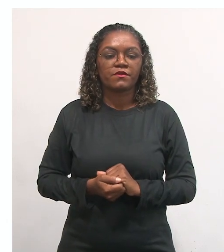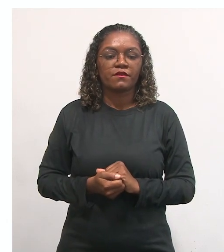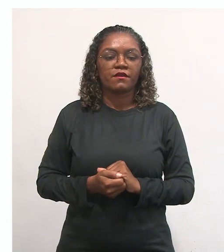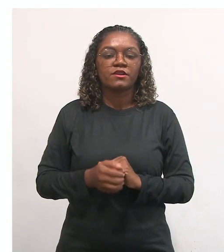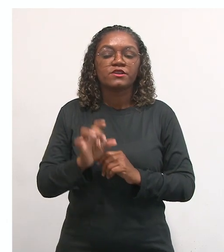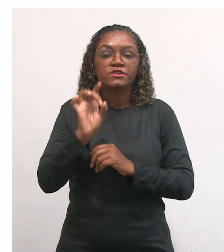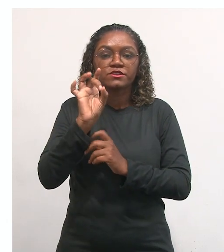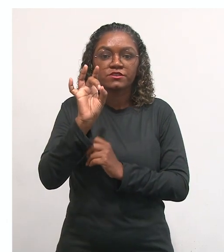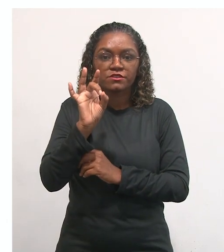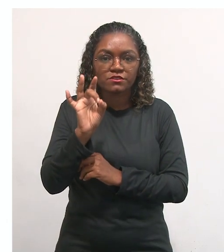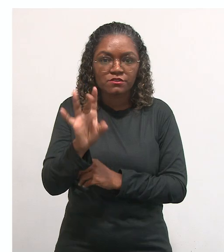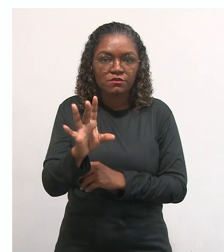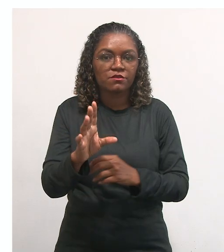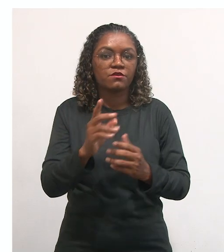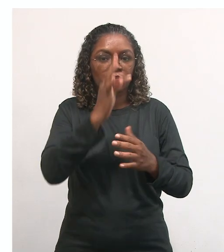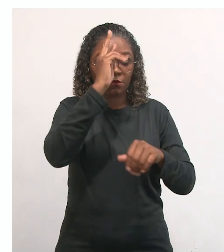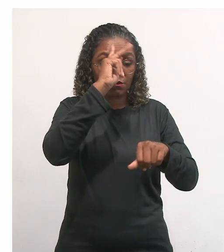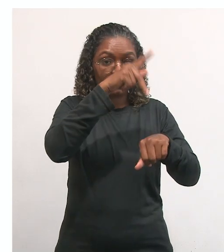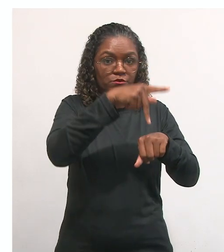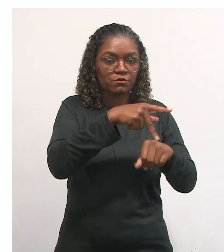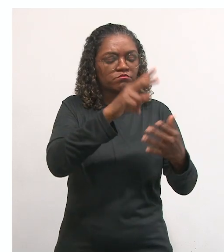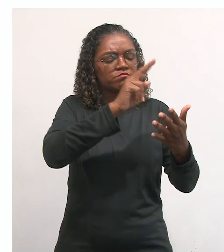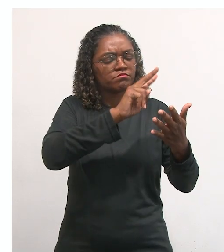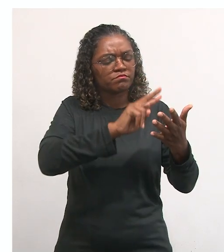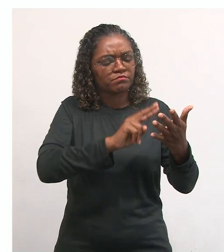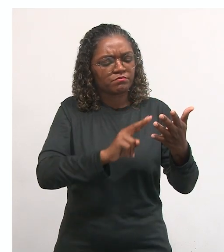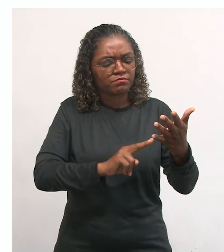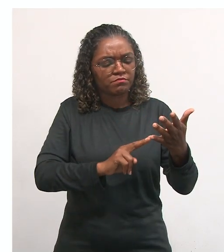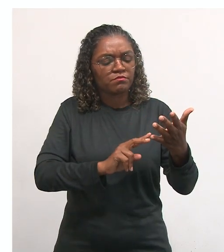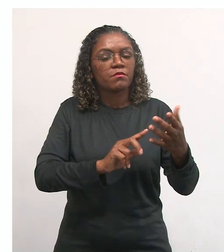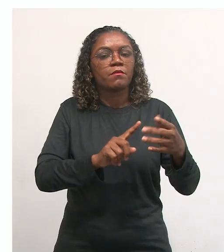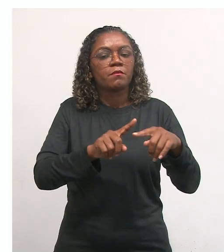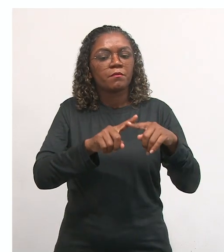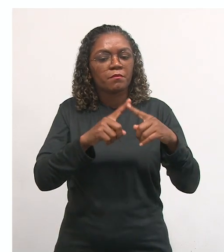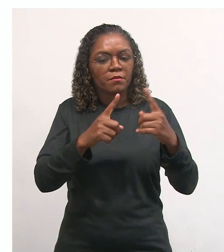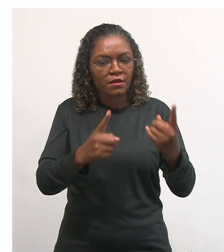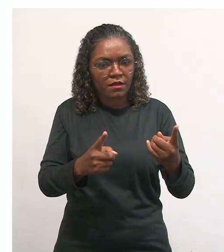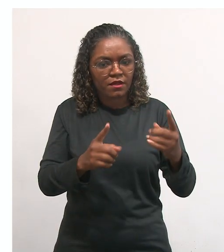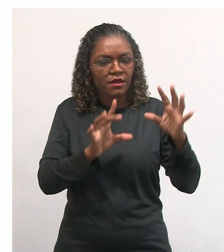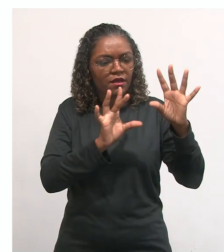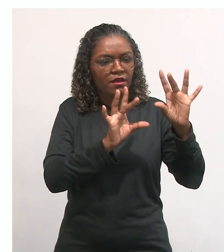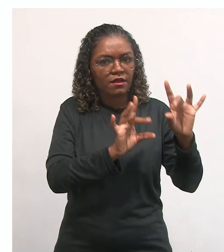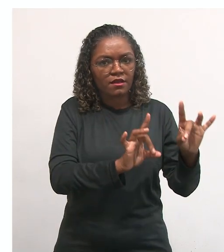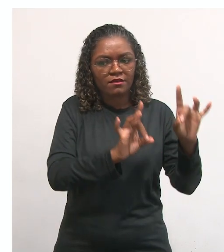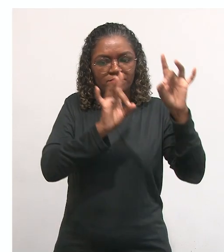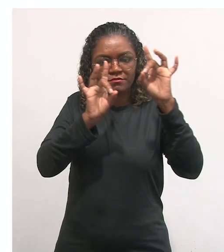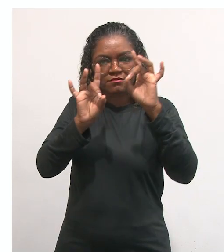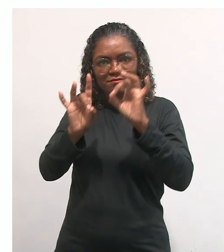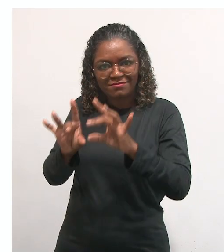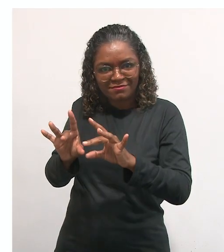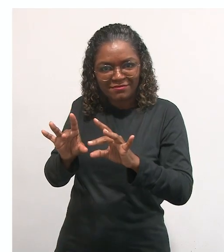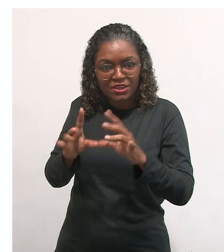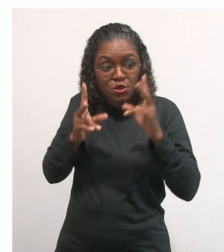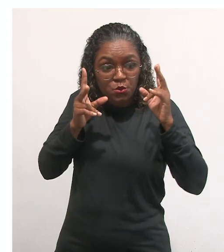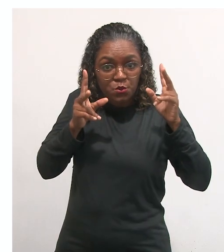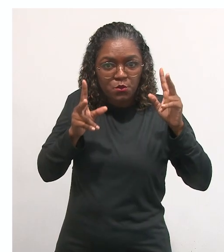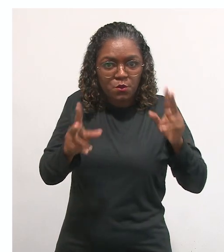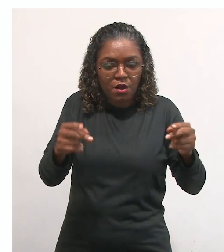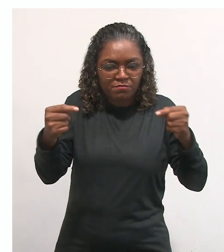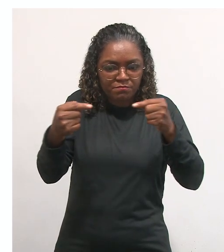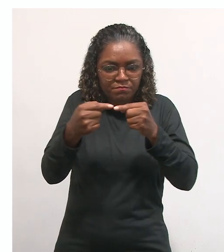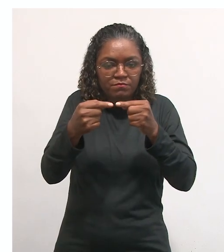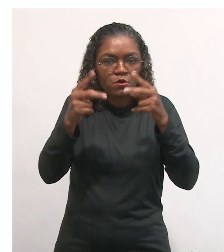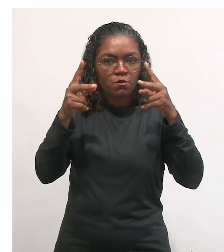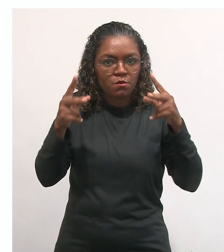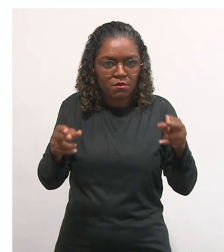direta e longa é a transcrição de parte da obra do autor consultado ainda falando da reprodução exata o original da forma que